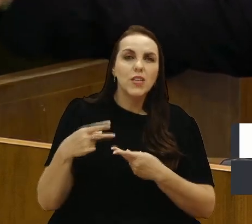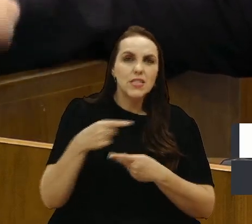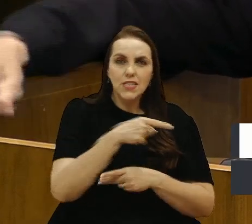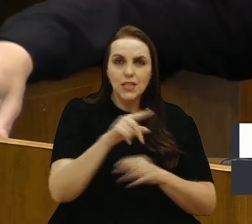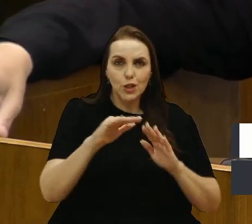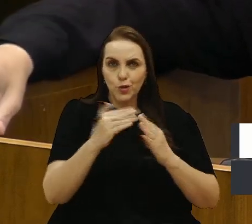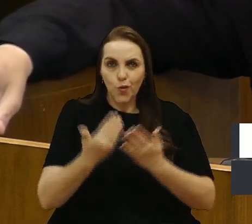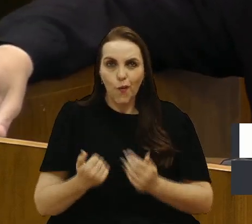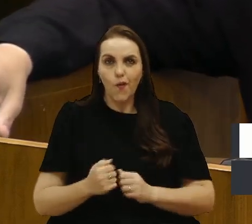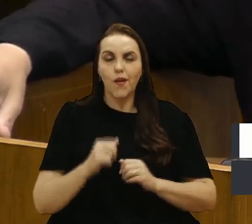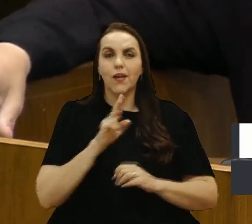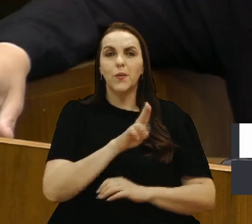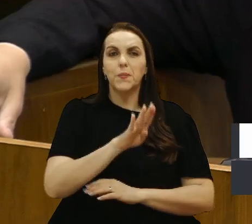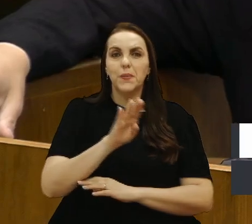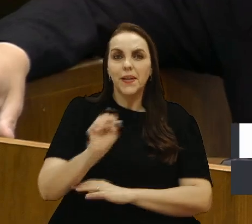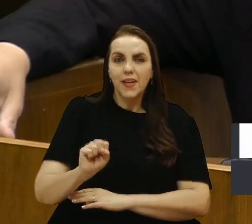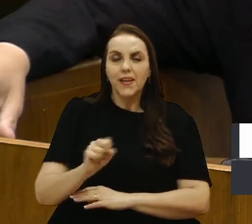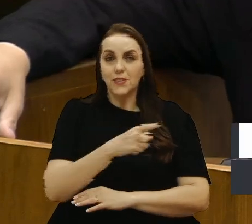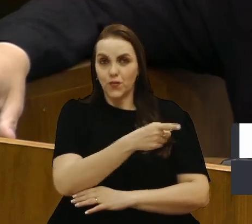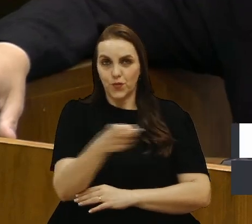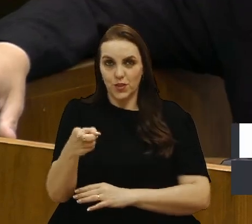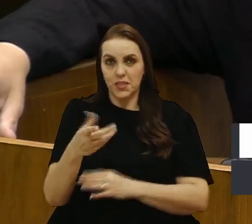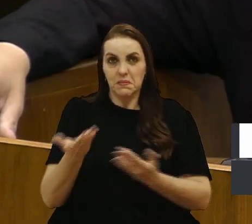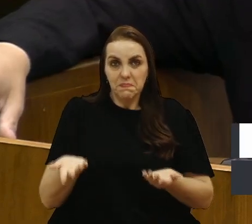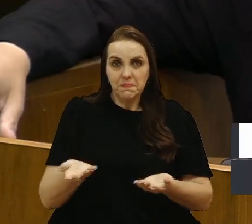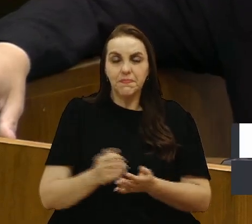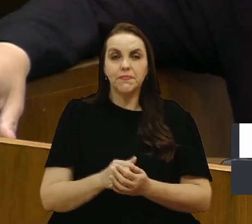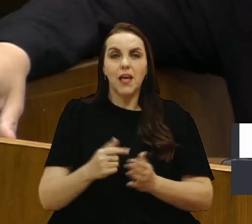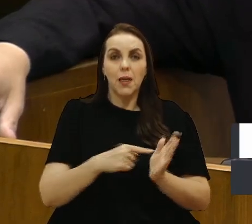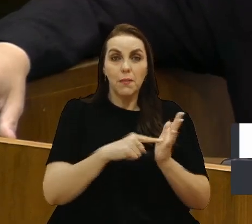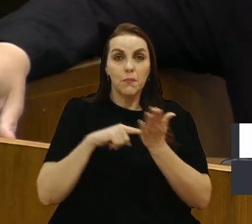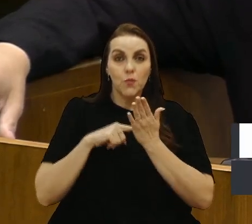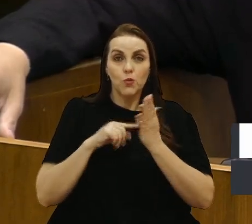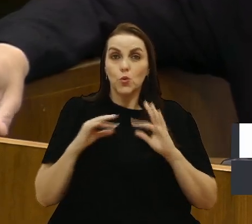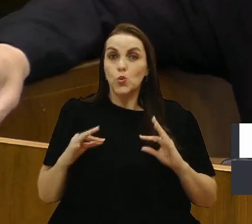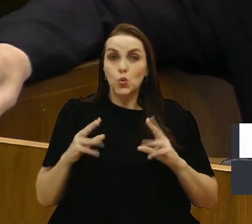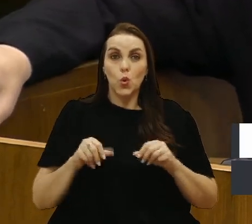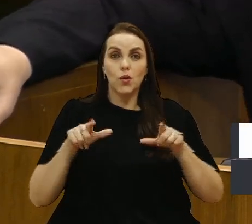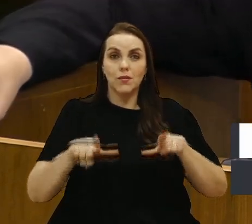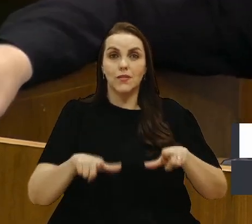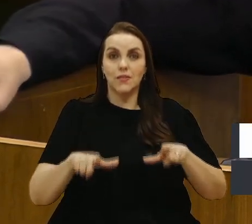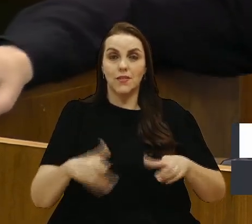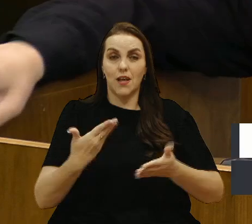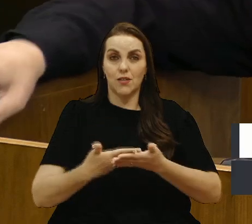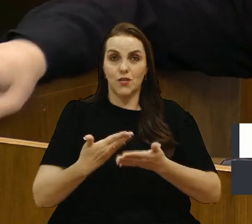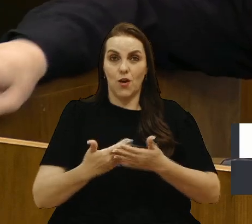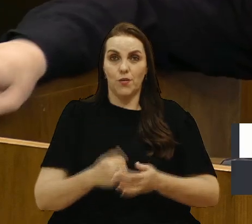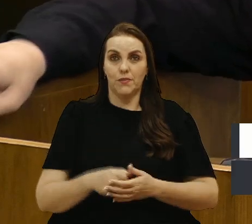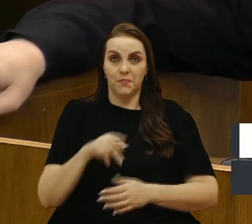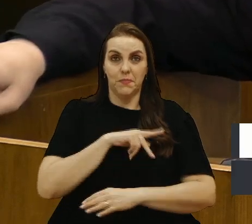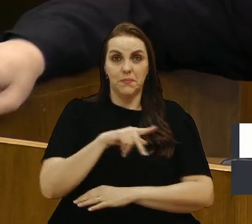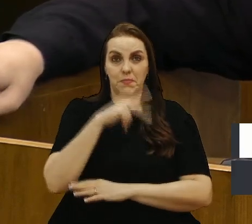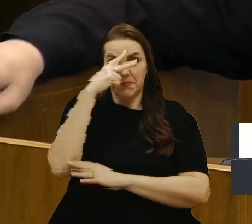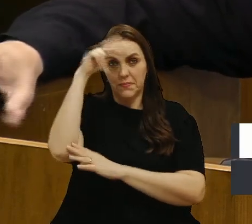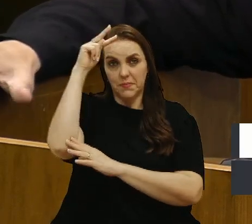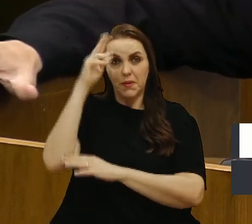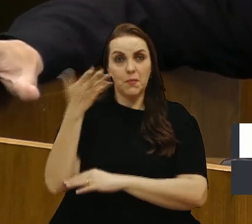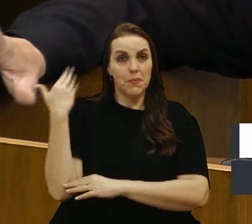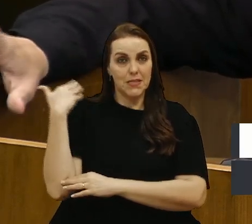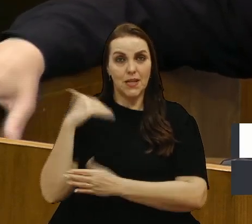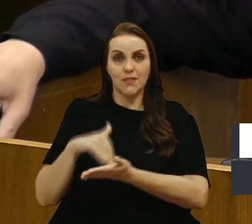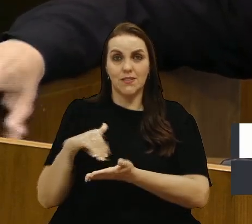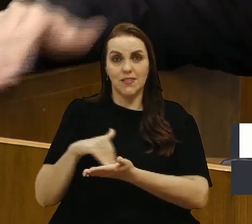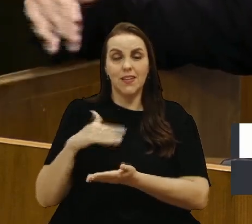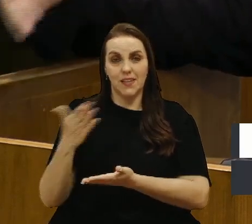visita a UBS? Ela me apresentou todas as salas de aula, nosso presidente Edson, que já foi secretário da Educação, e aí